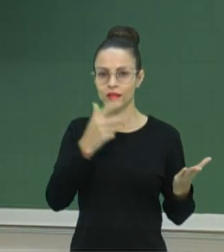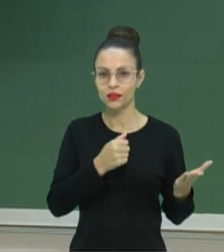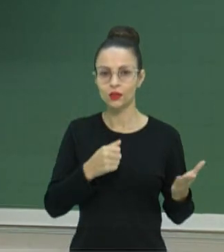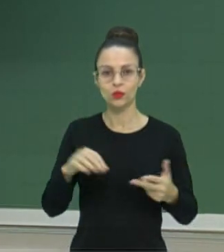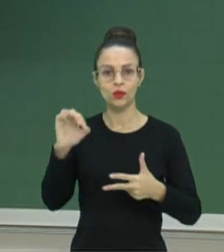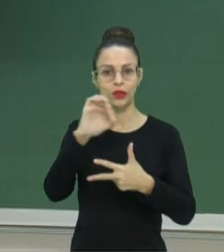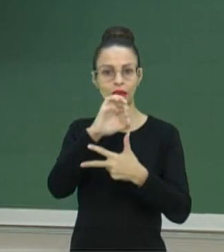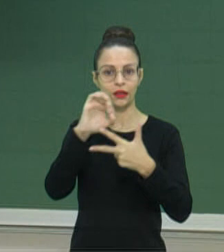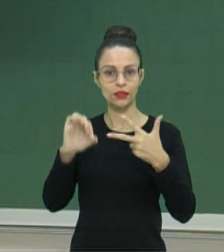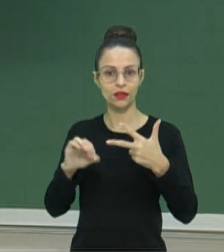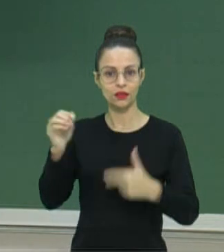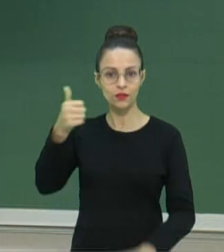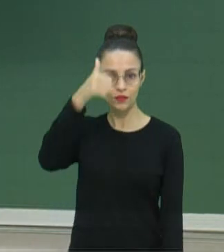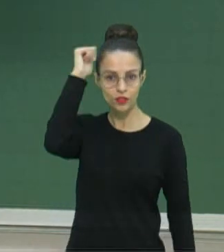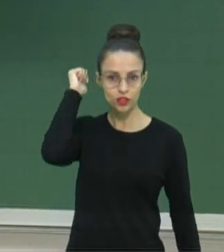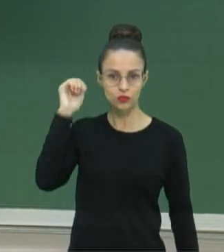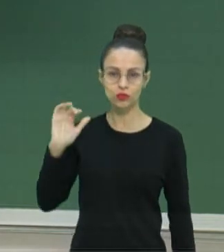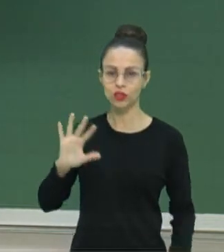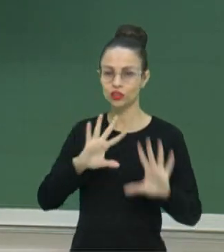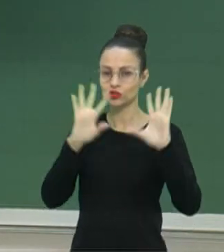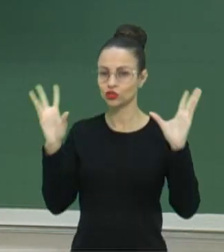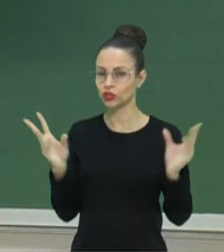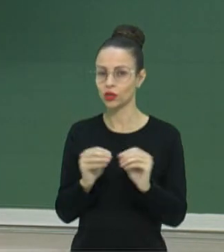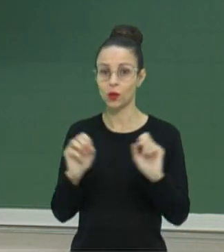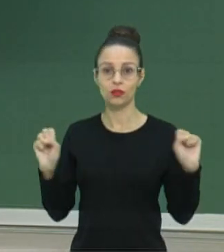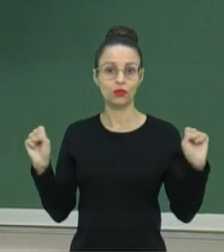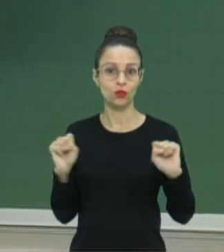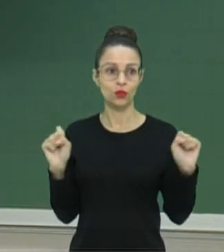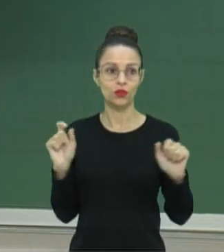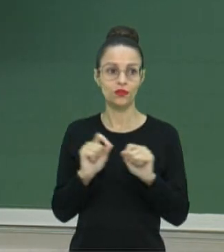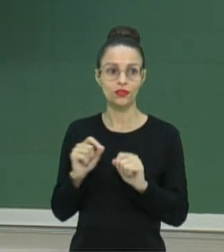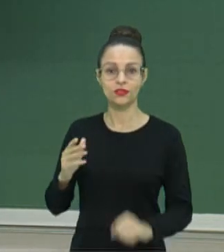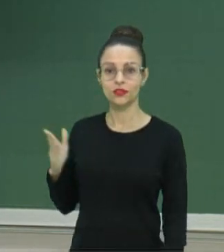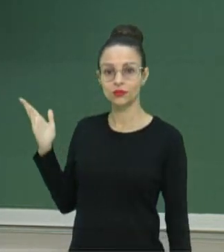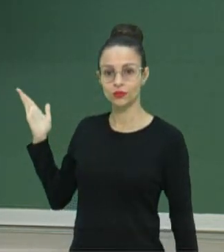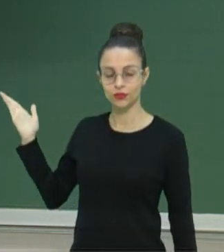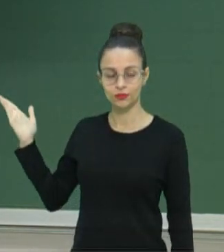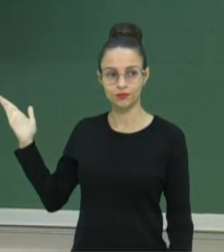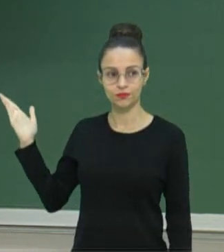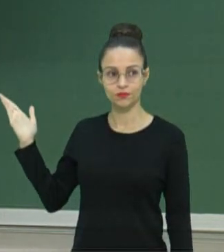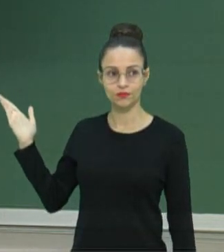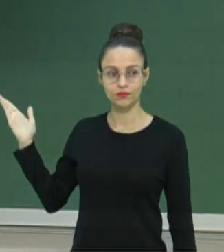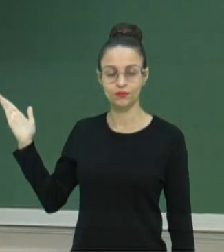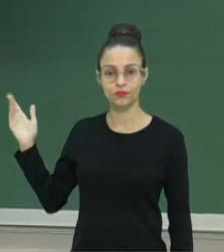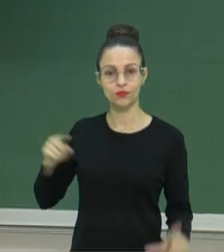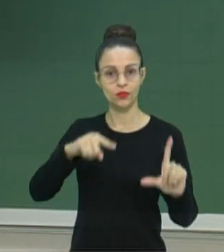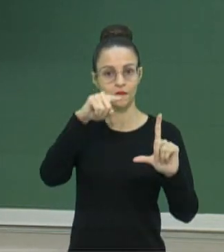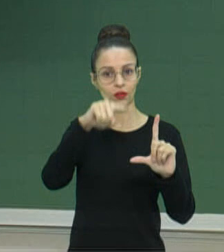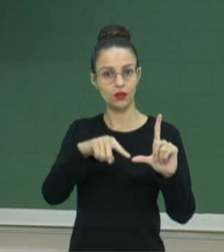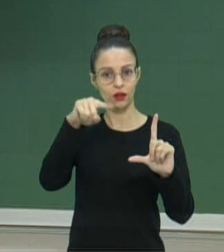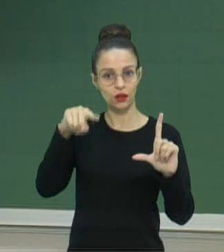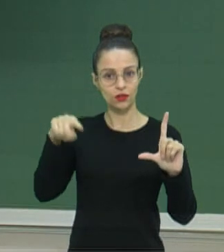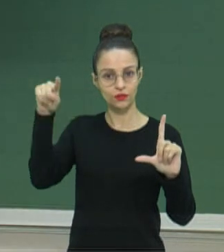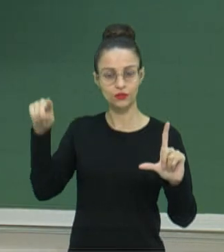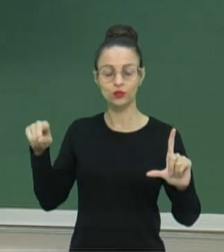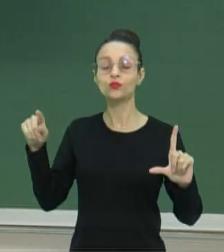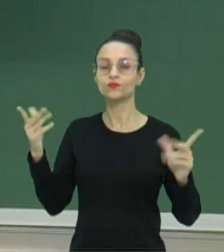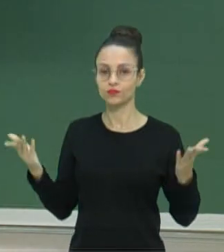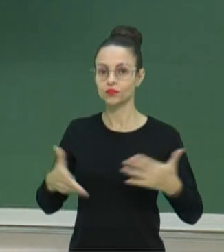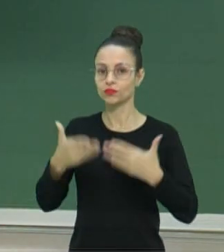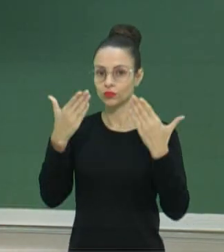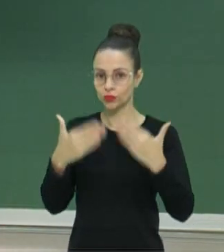Enem, né, vestibular de modo geral, adoram fazer, que é isso aqui, ó. Gráfico. Né? A galera, às